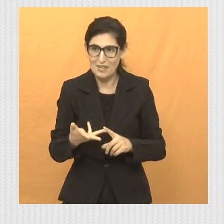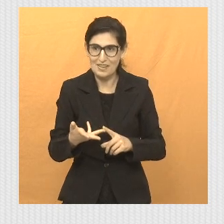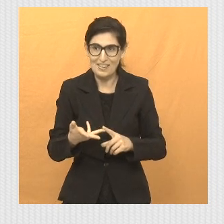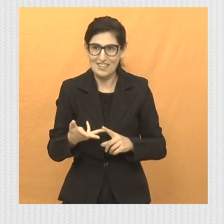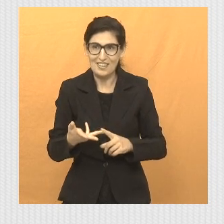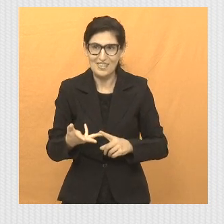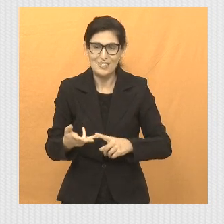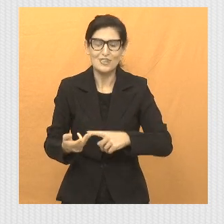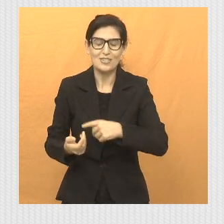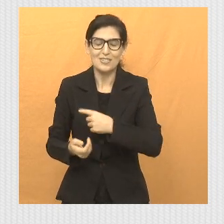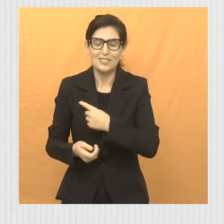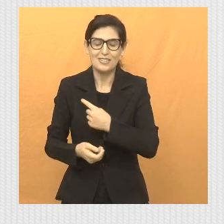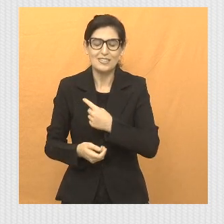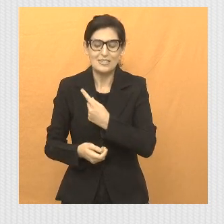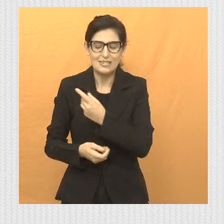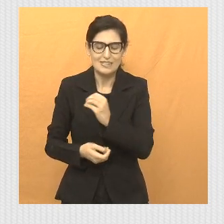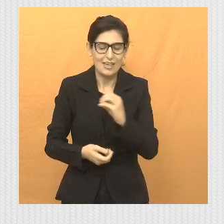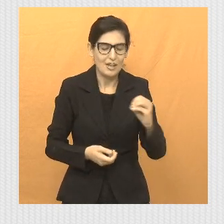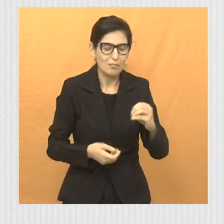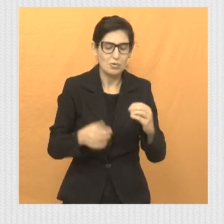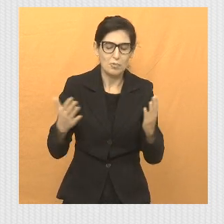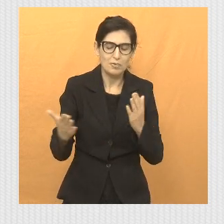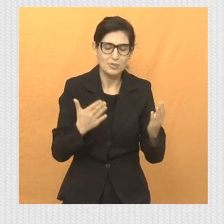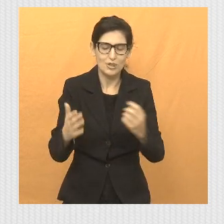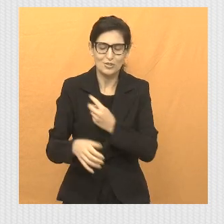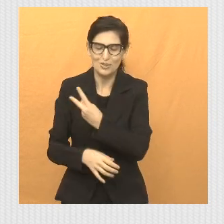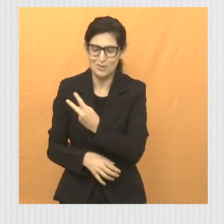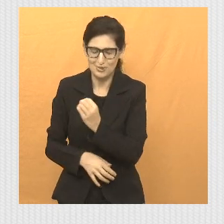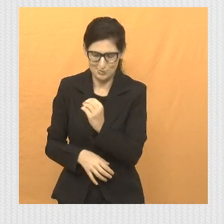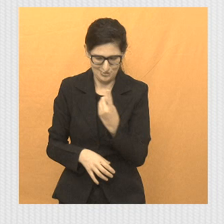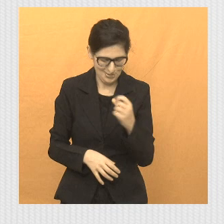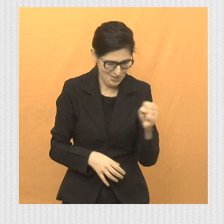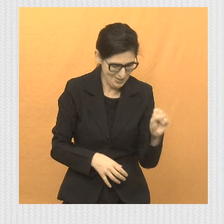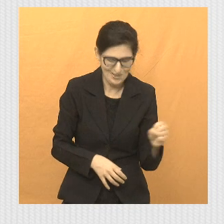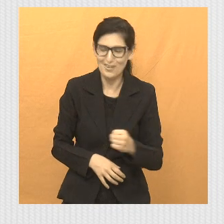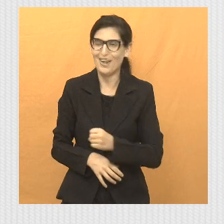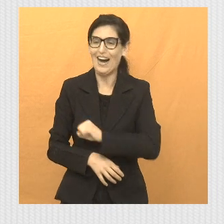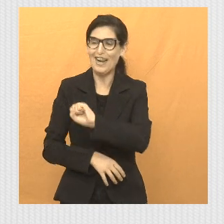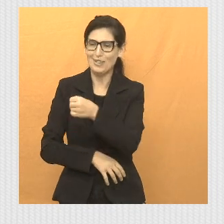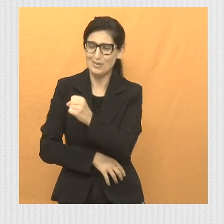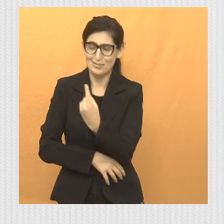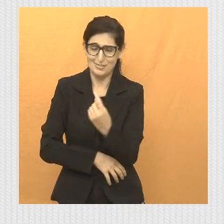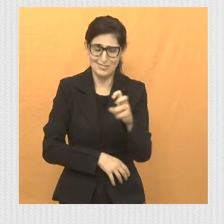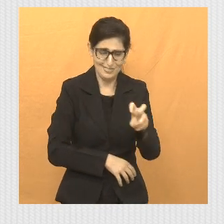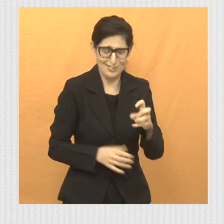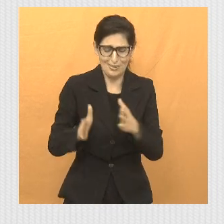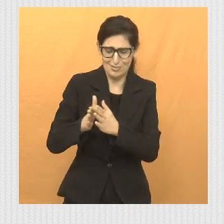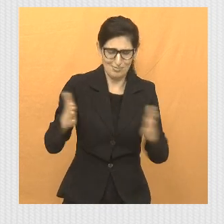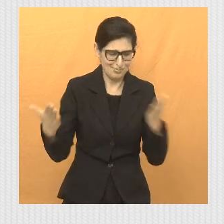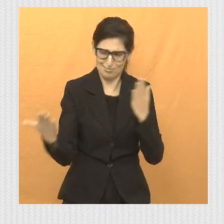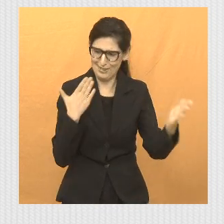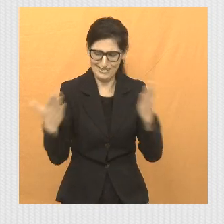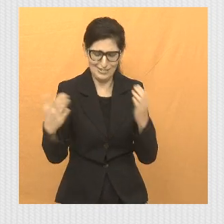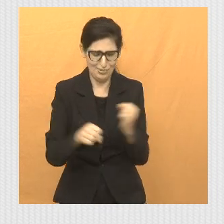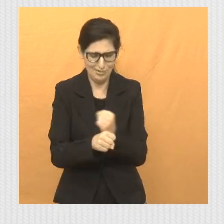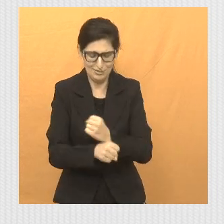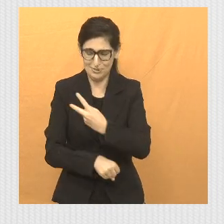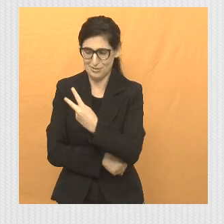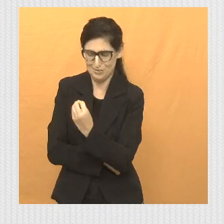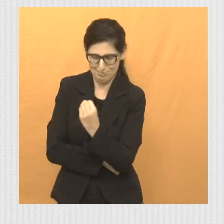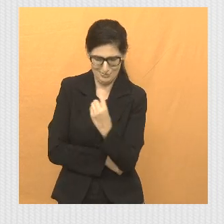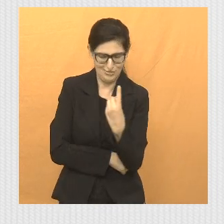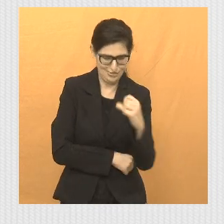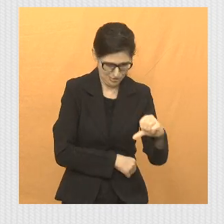em 2018 para 815 no primeiro quadrimestre de 2019, em função do cronograma